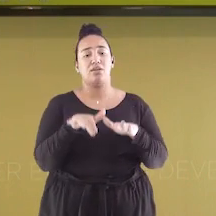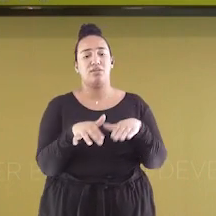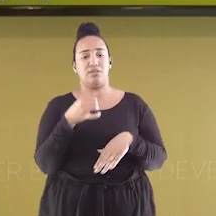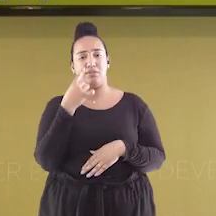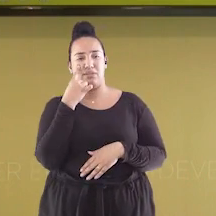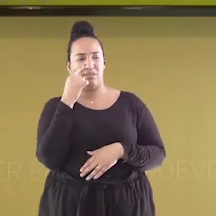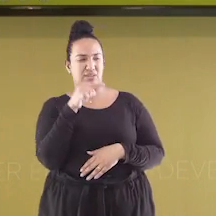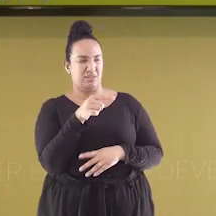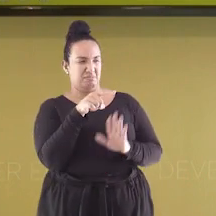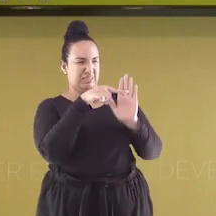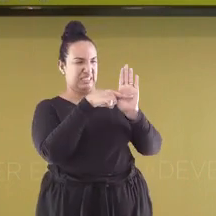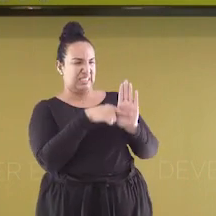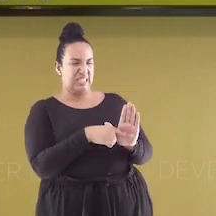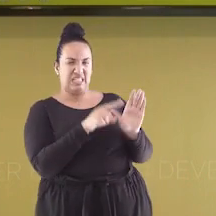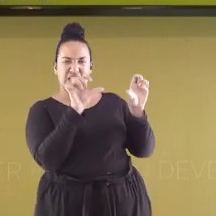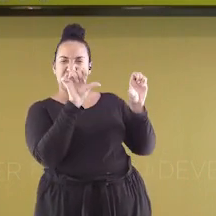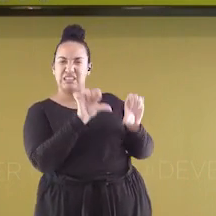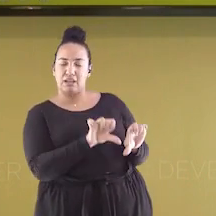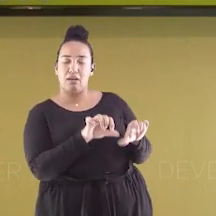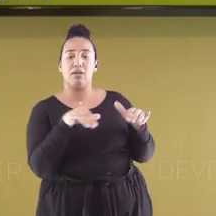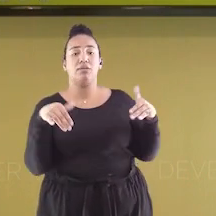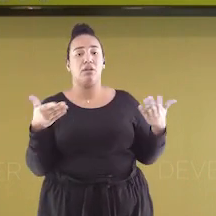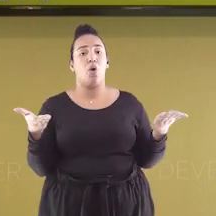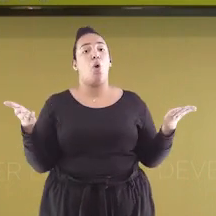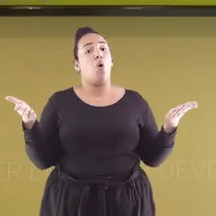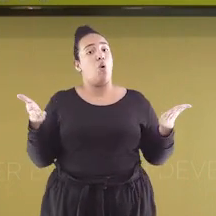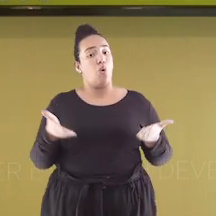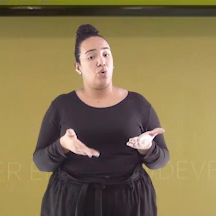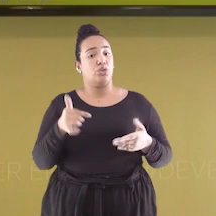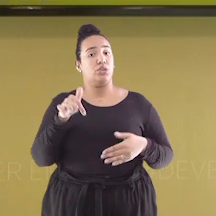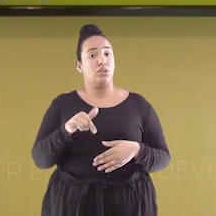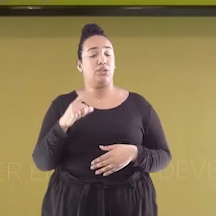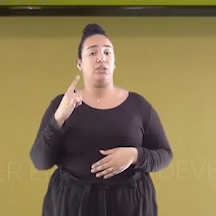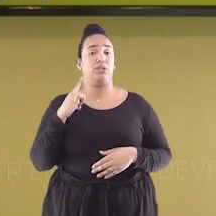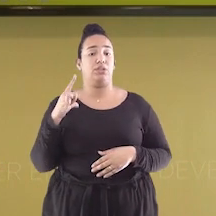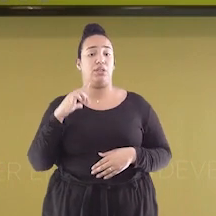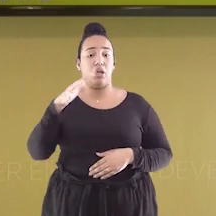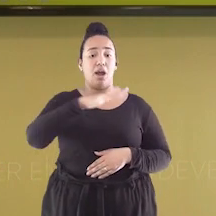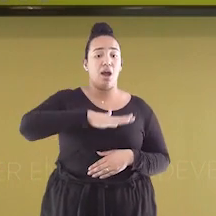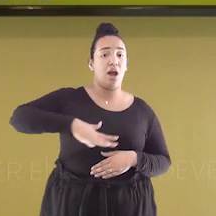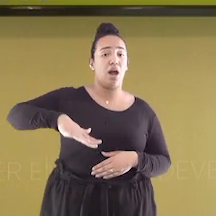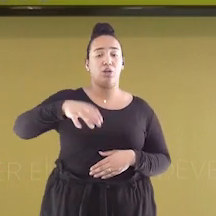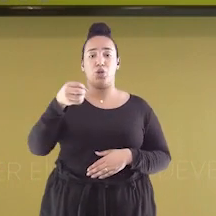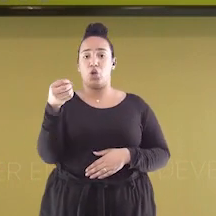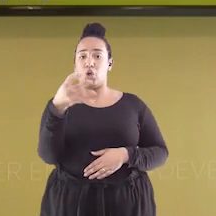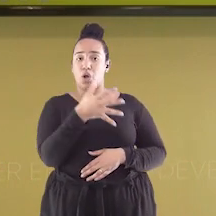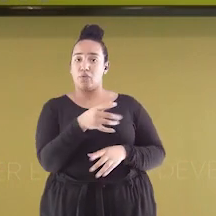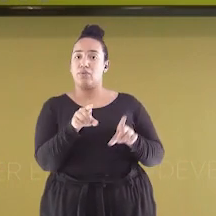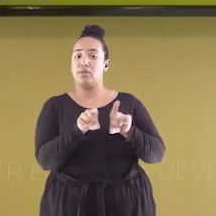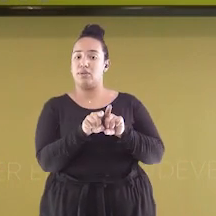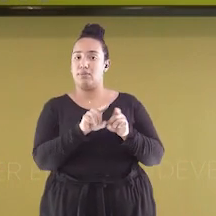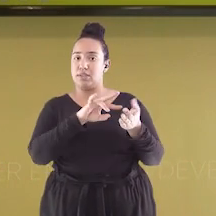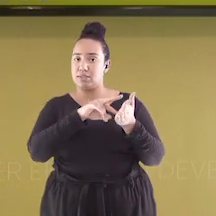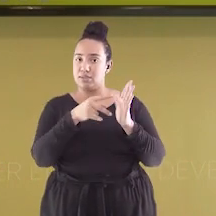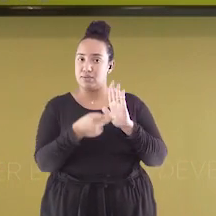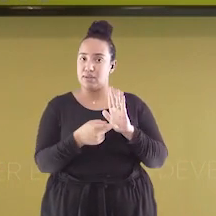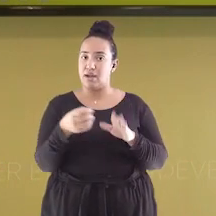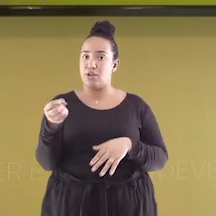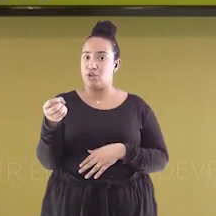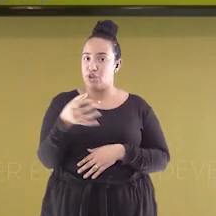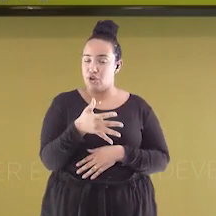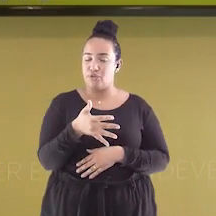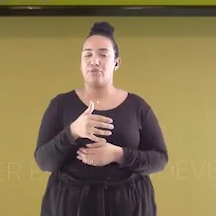situações negativas, hoje está cada vez mais ganhando novos espaços e significados para as